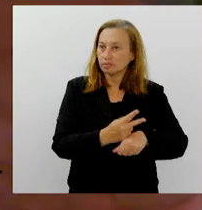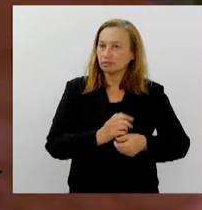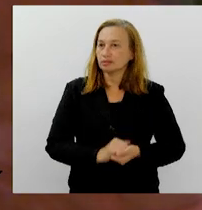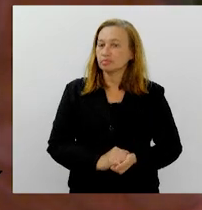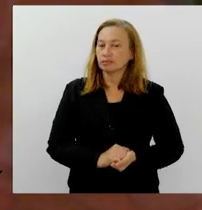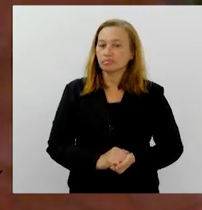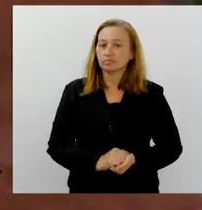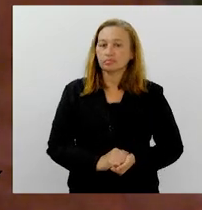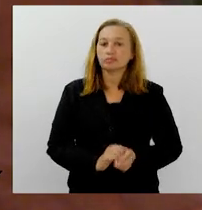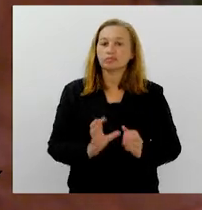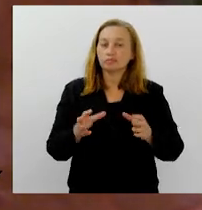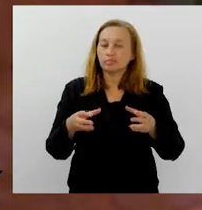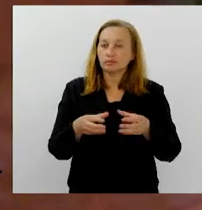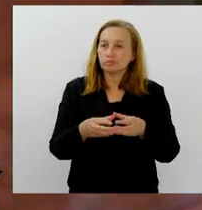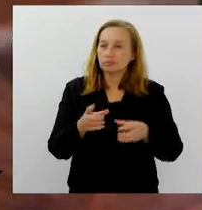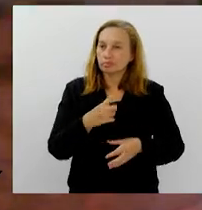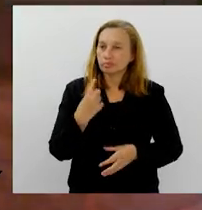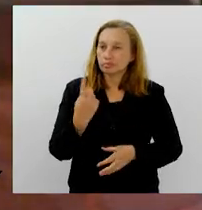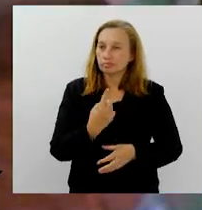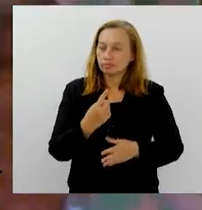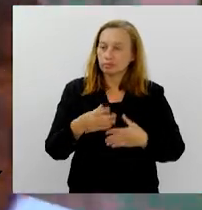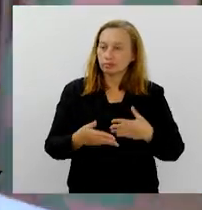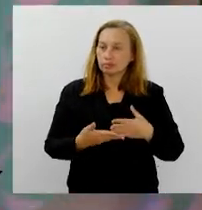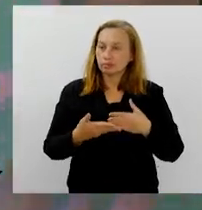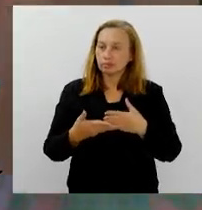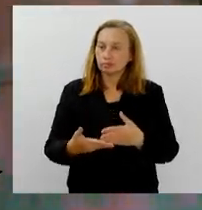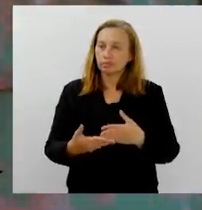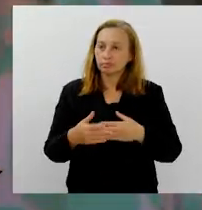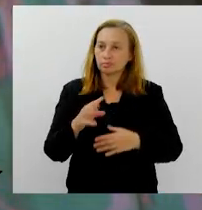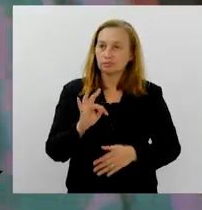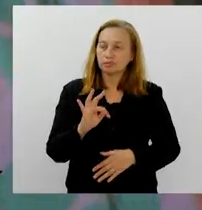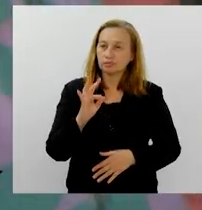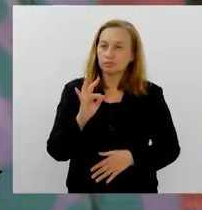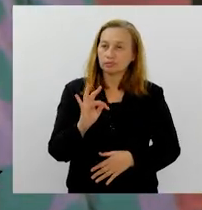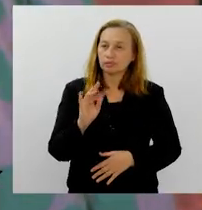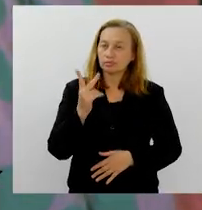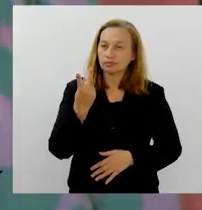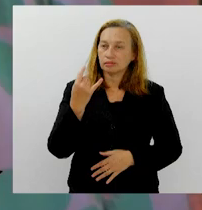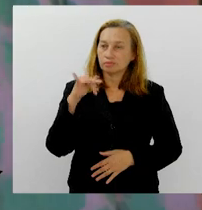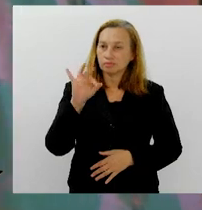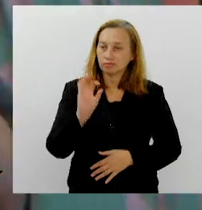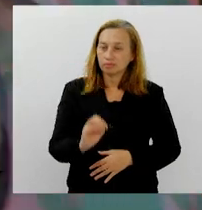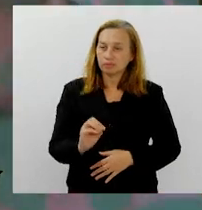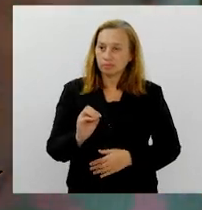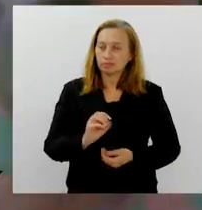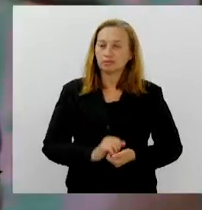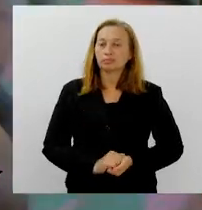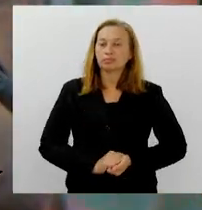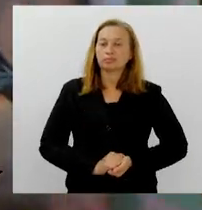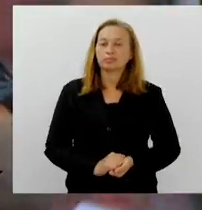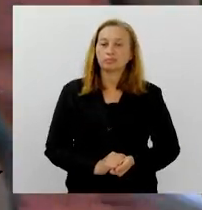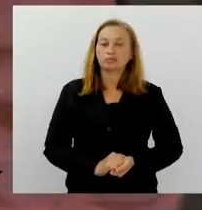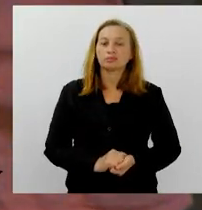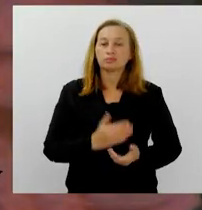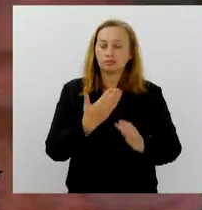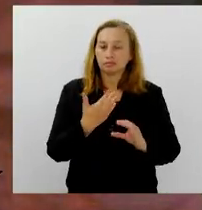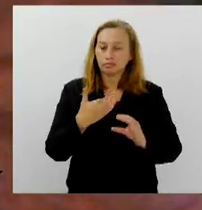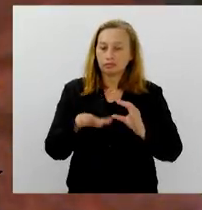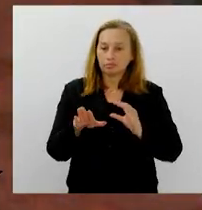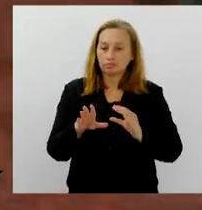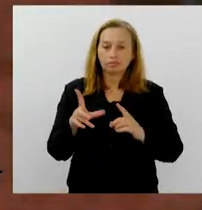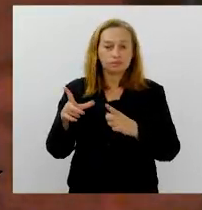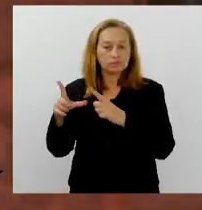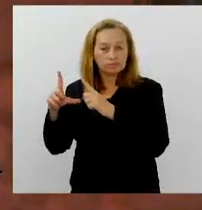A nossa equipe, né, lá coordenada pelo Thiago Salles, escreveu a delegação que nós enviamos para